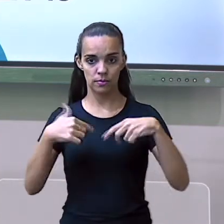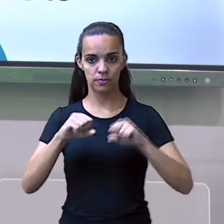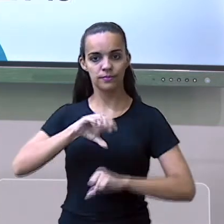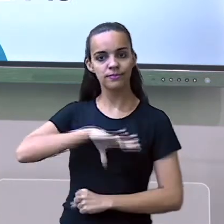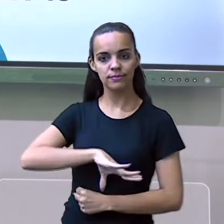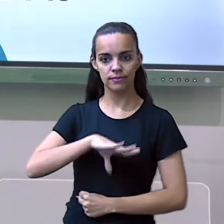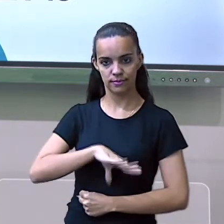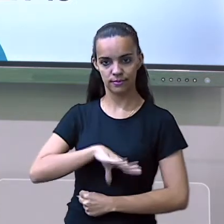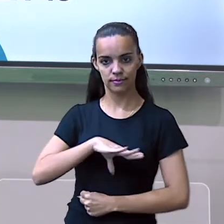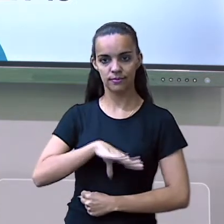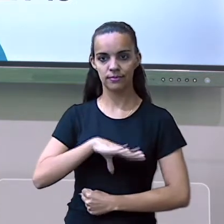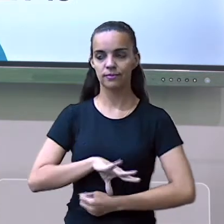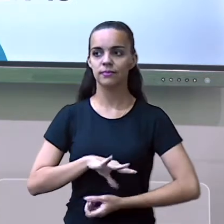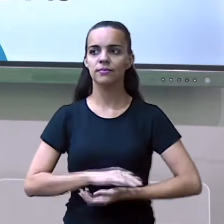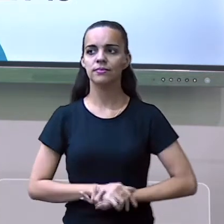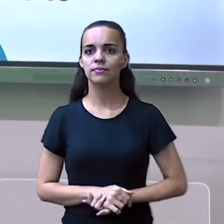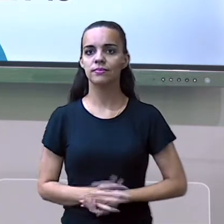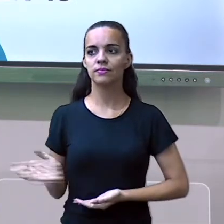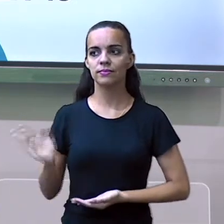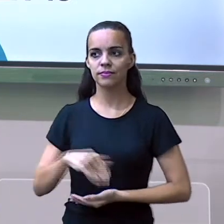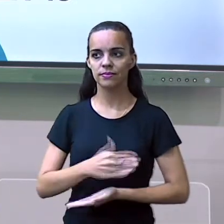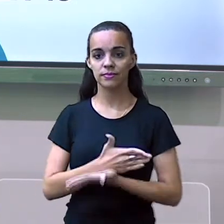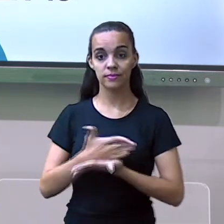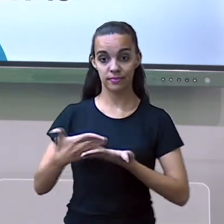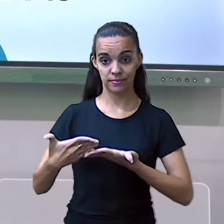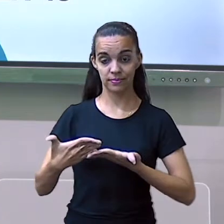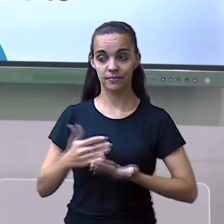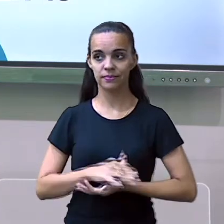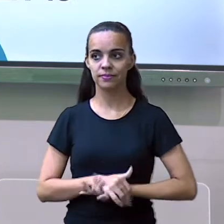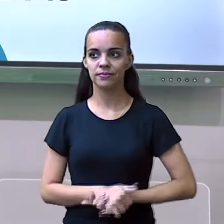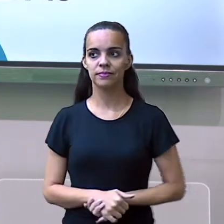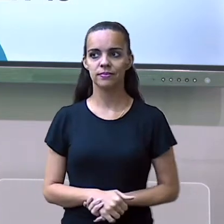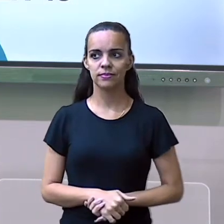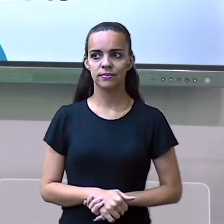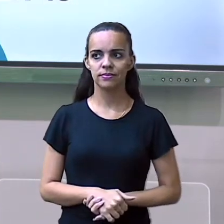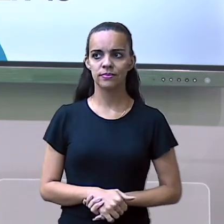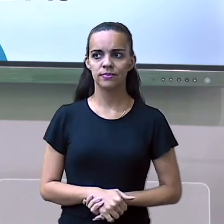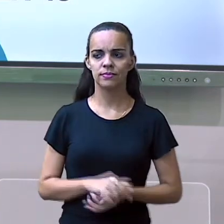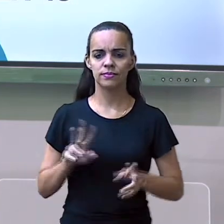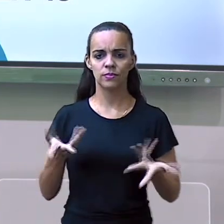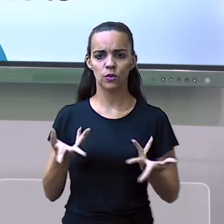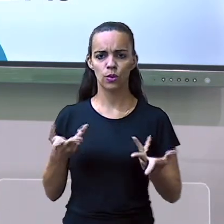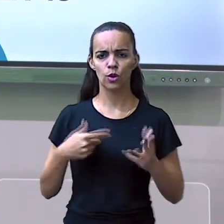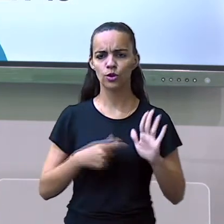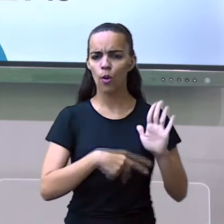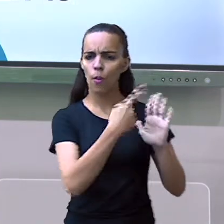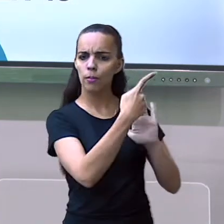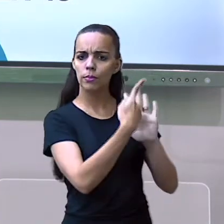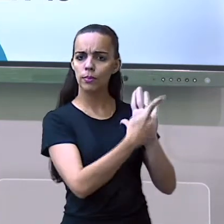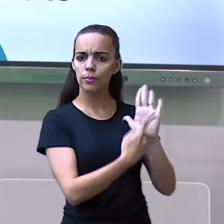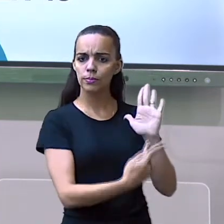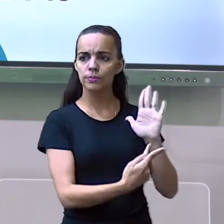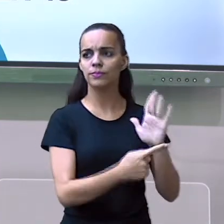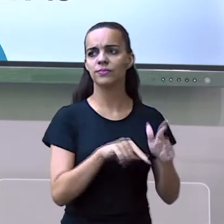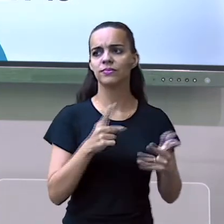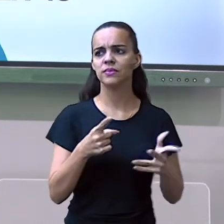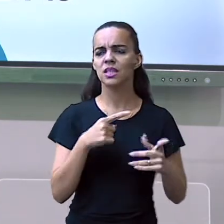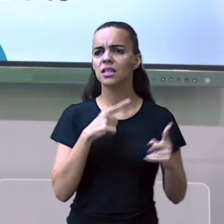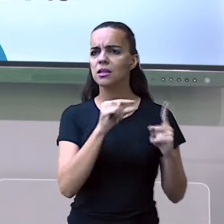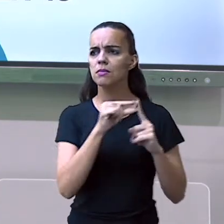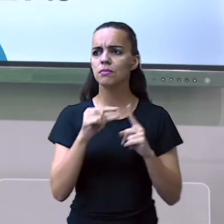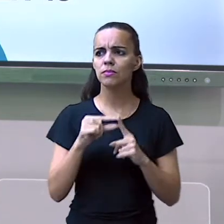língua portuguesa. Vamos começar? O poema traduz em